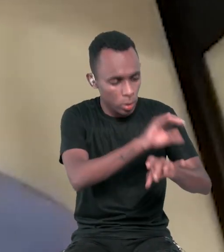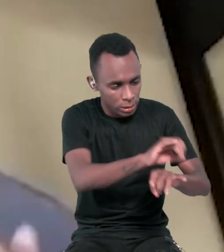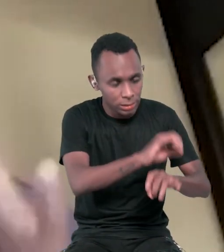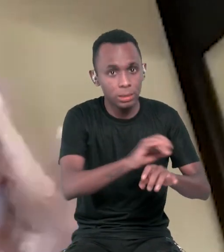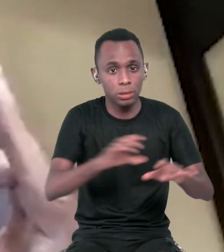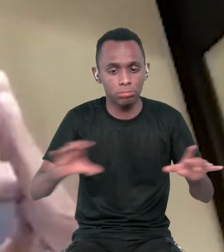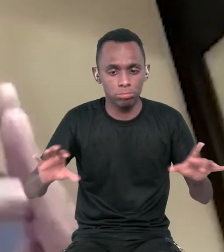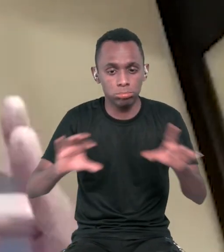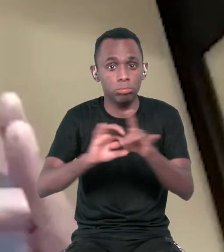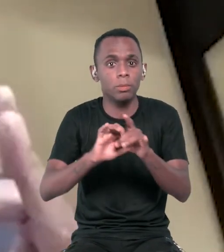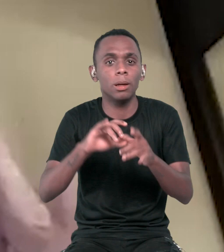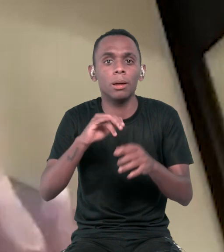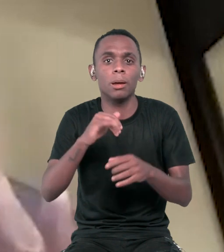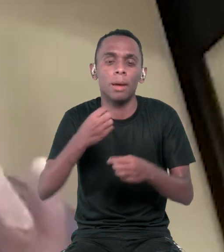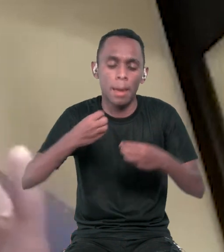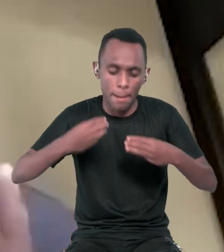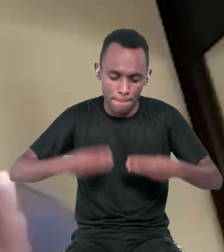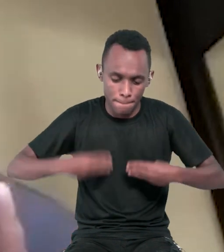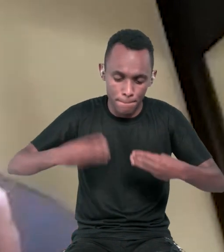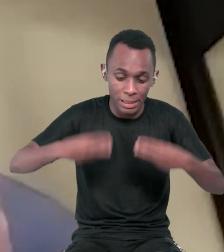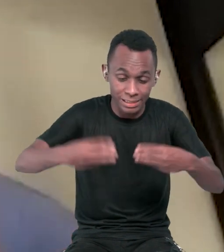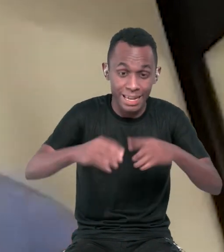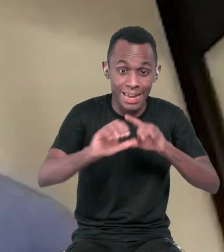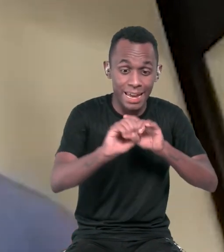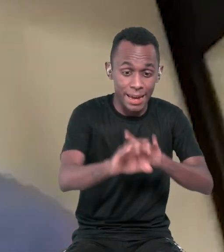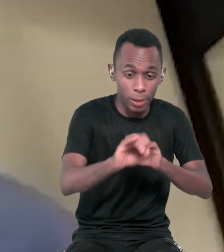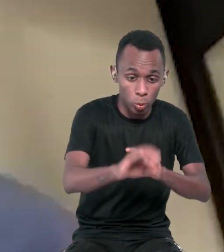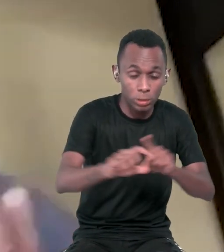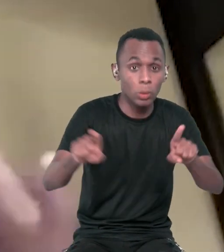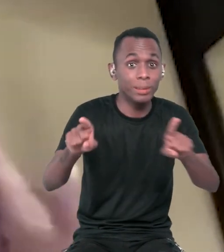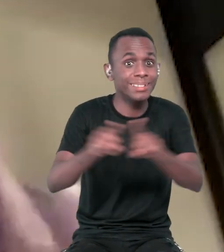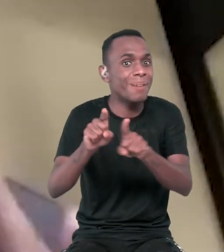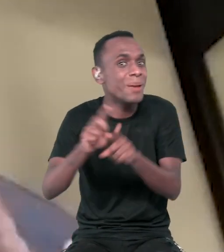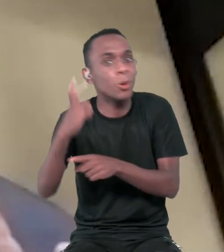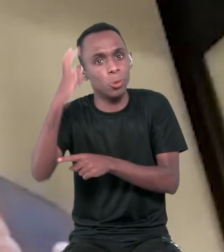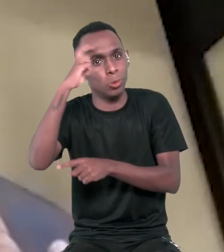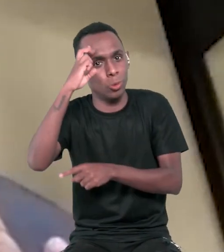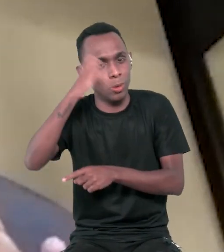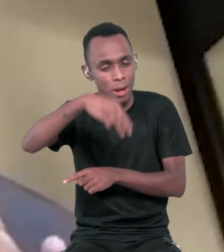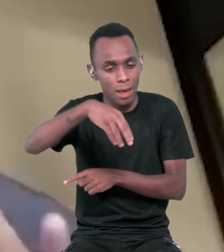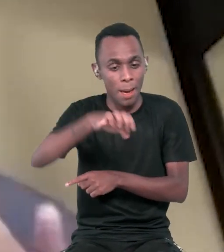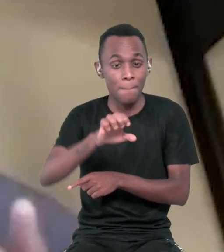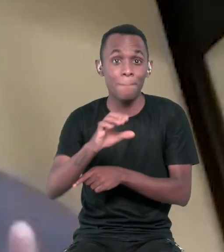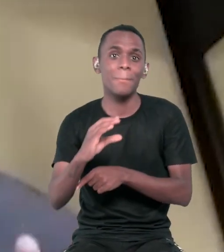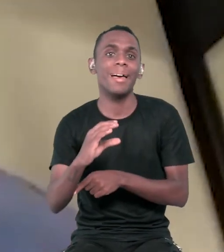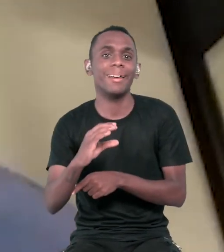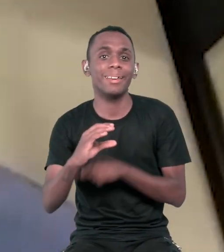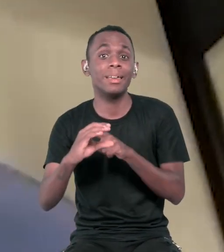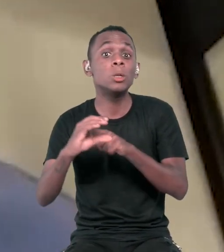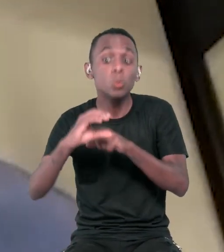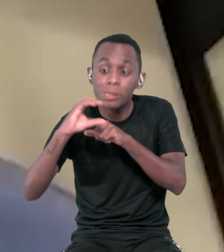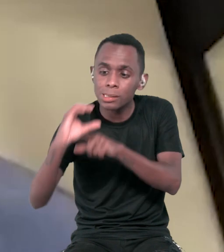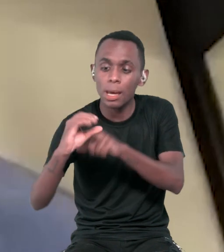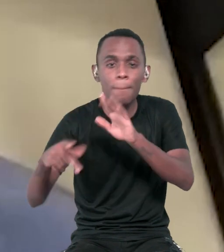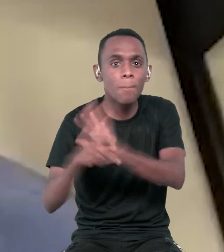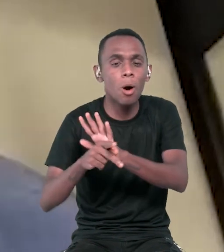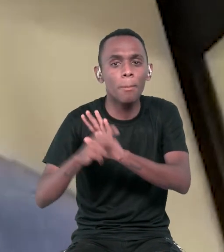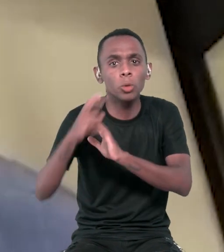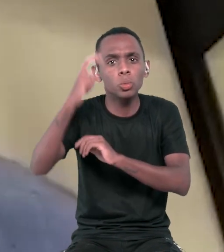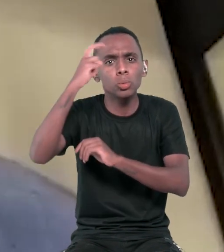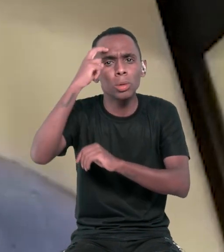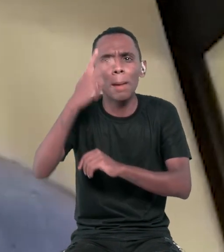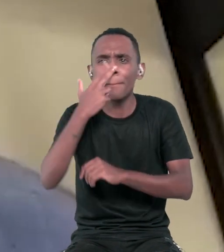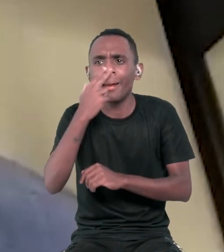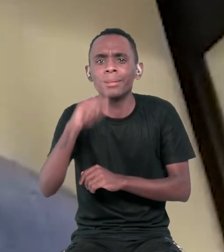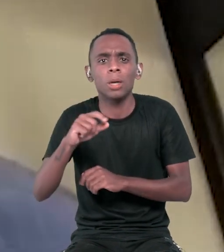educação, Ministério da Educação e da Cultura, MEC. O C de cultura